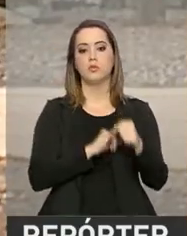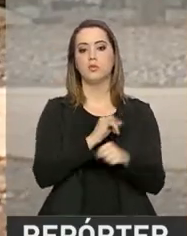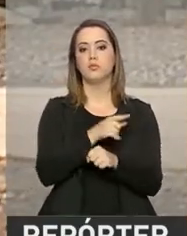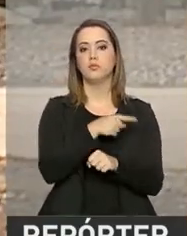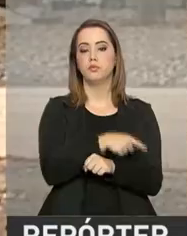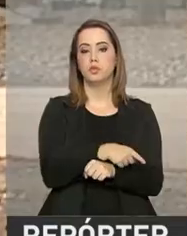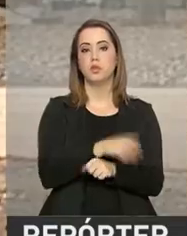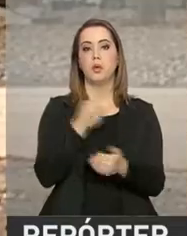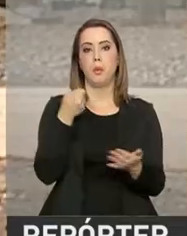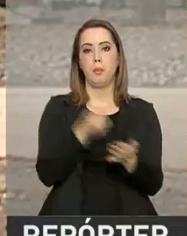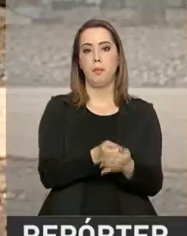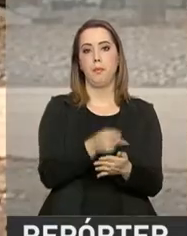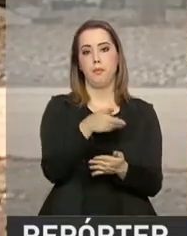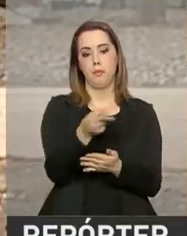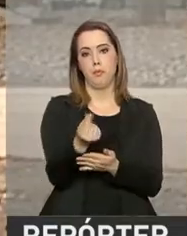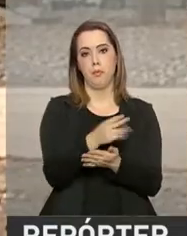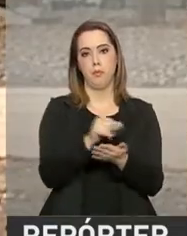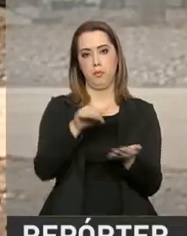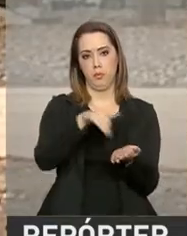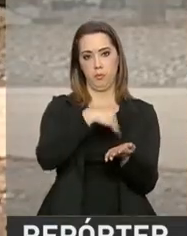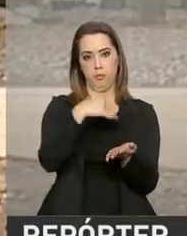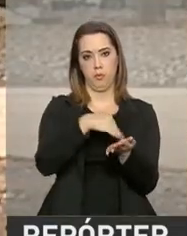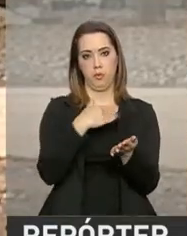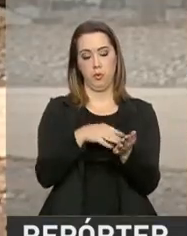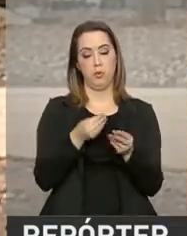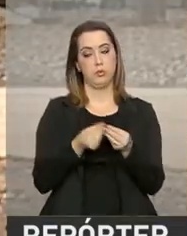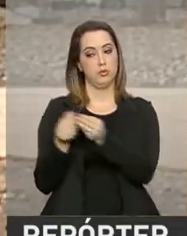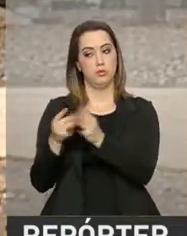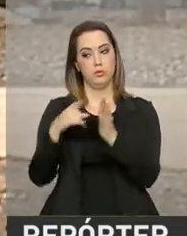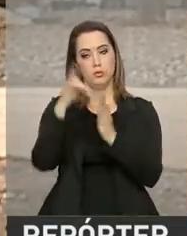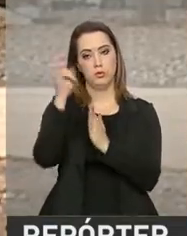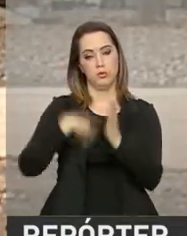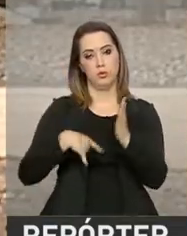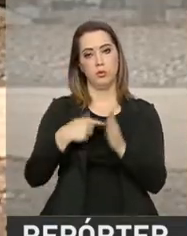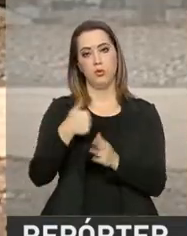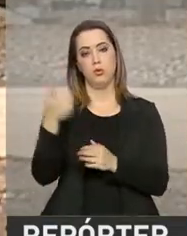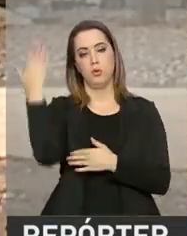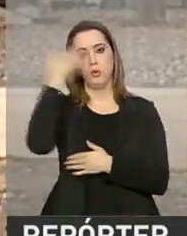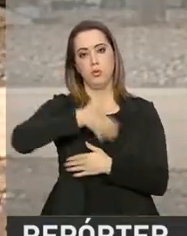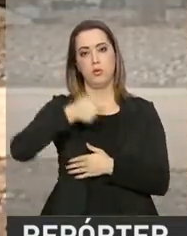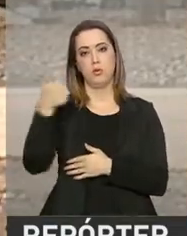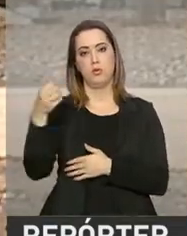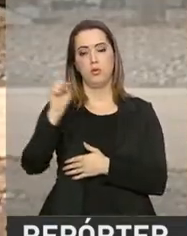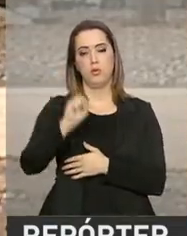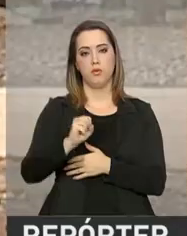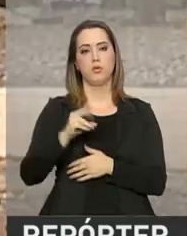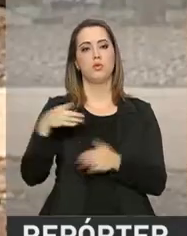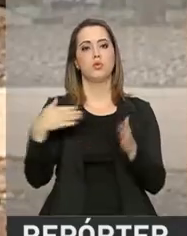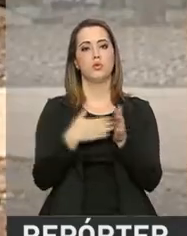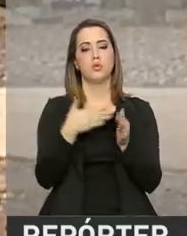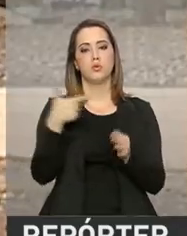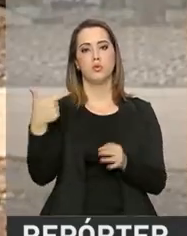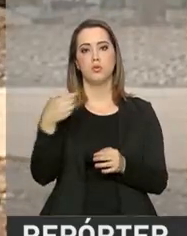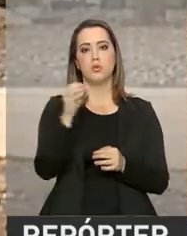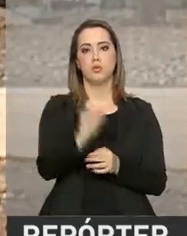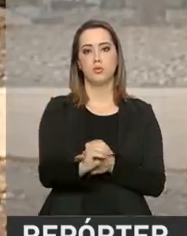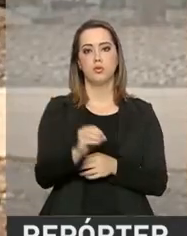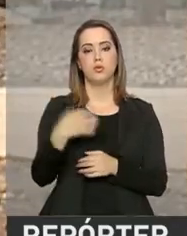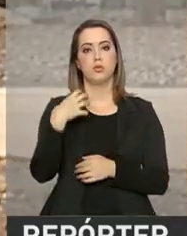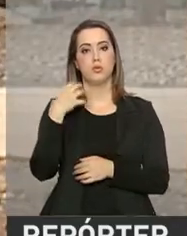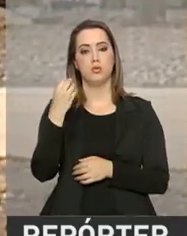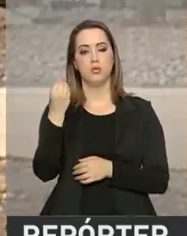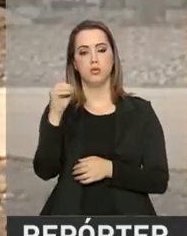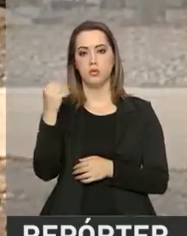a inscrição e apresentar os documentos. As provas serão aplicadas de 18 a 20 de outubro em 29